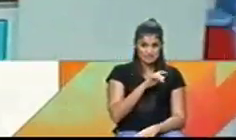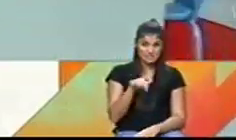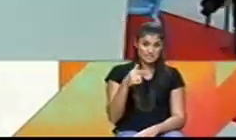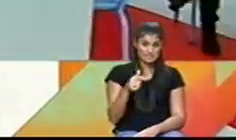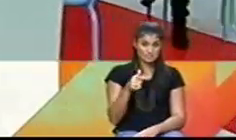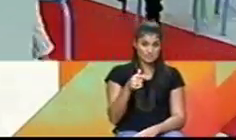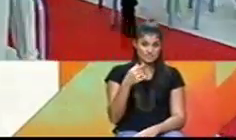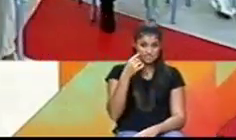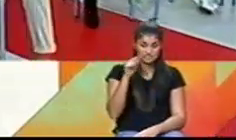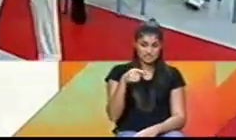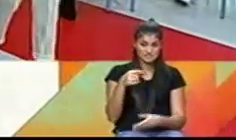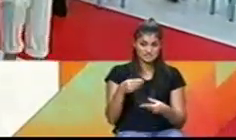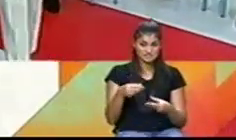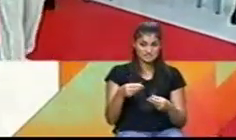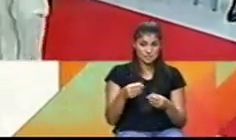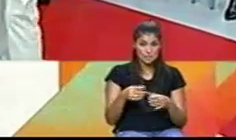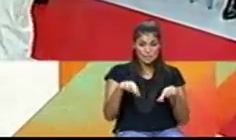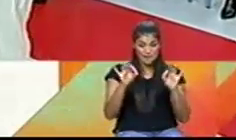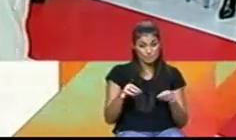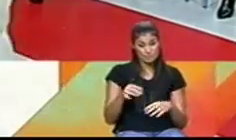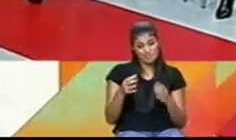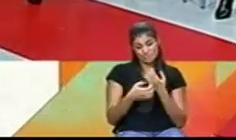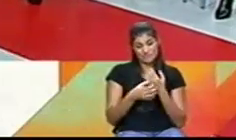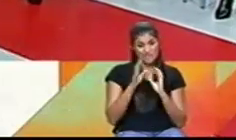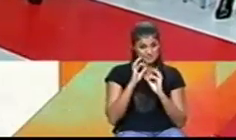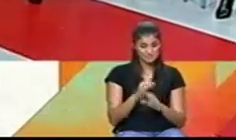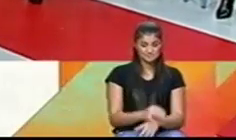sempre por levar com o pano da cozinha. Não é?